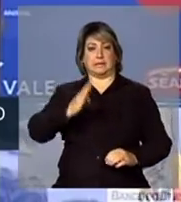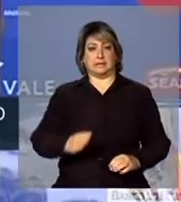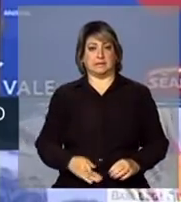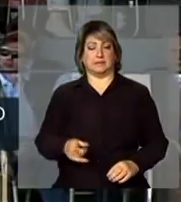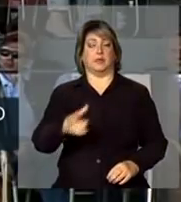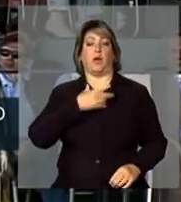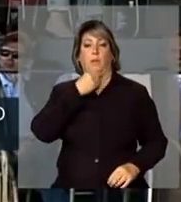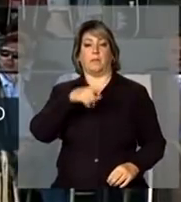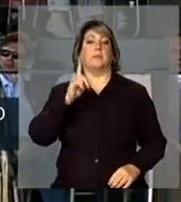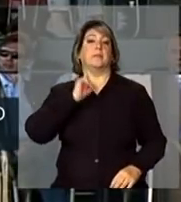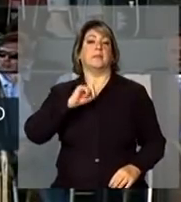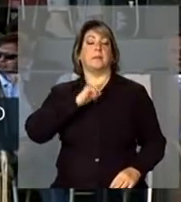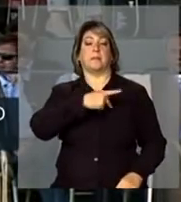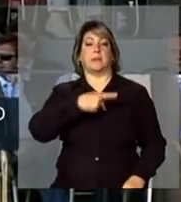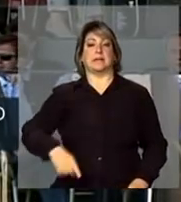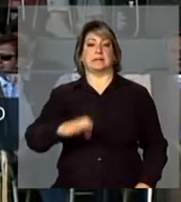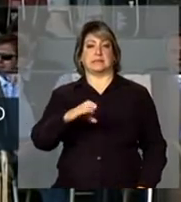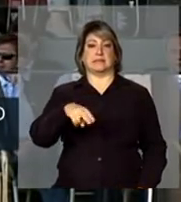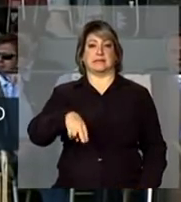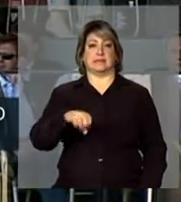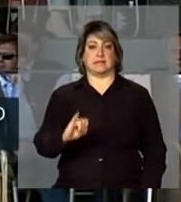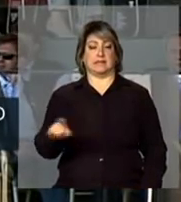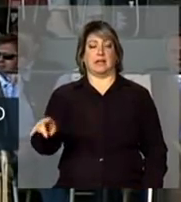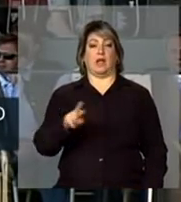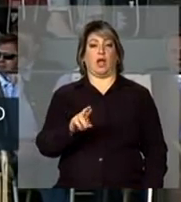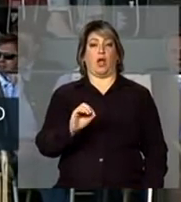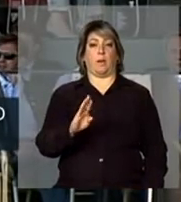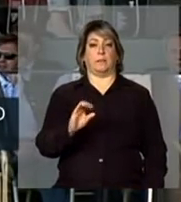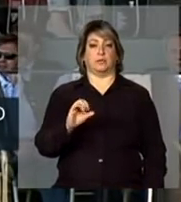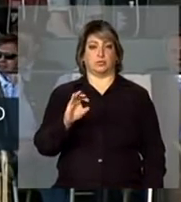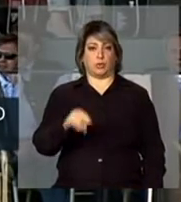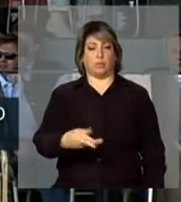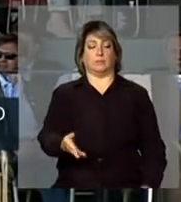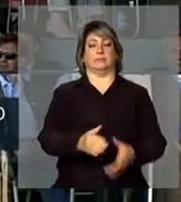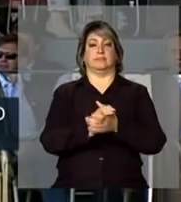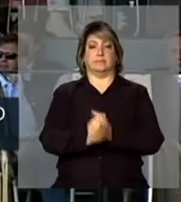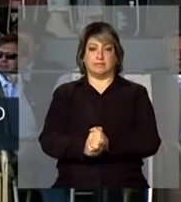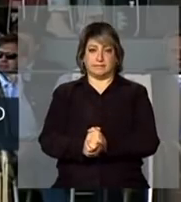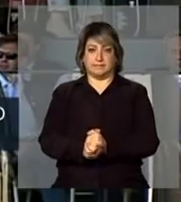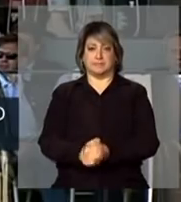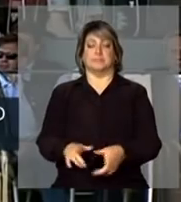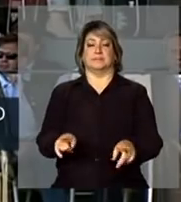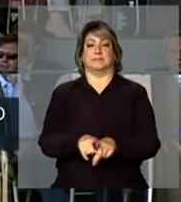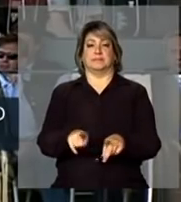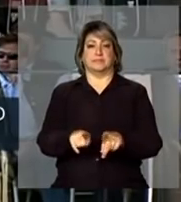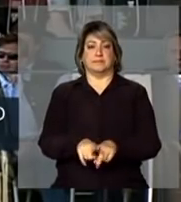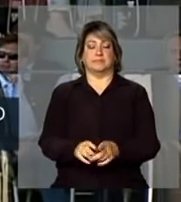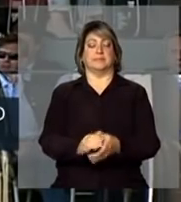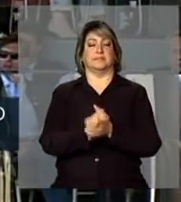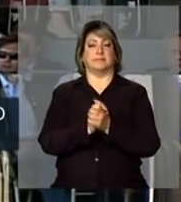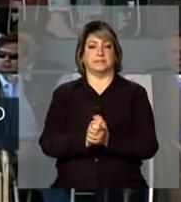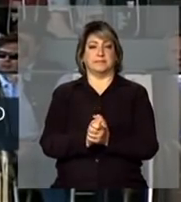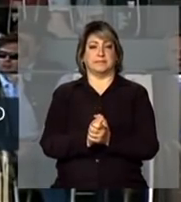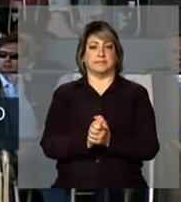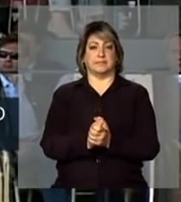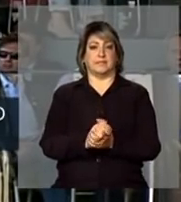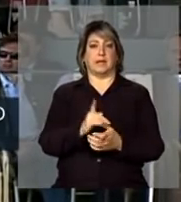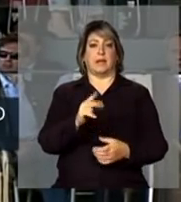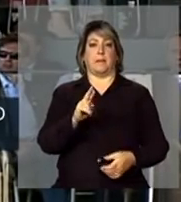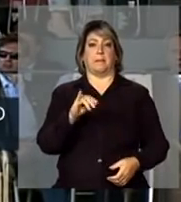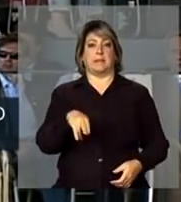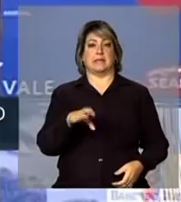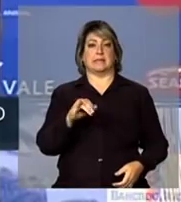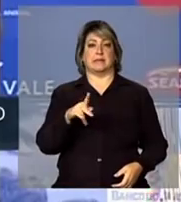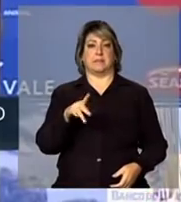mineiro, presidente da CNI, Dr. Robson Andrade, que aqui se encontra. Saudar e cumprimentar o príncipe Dom João